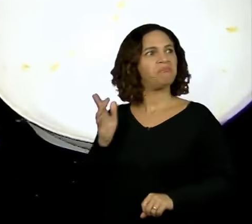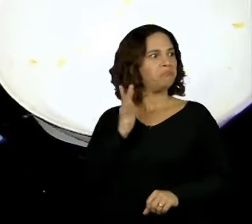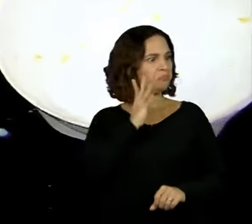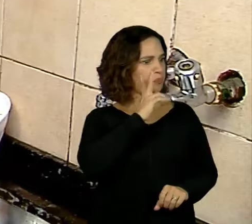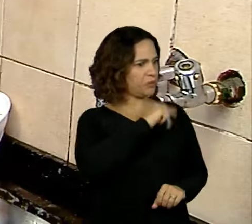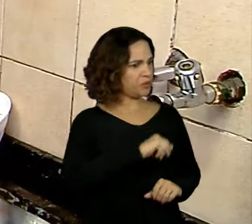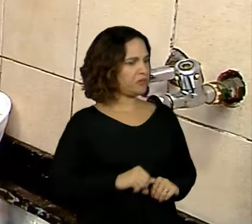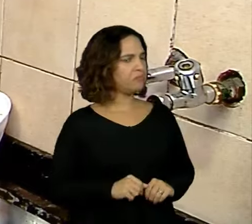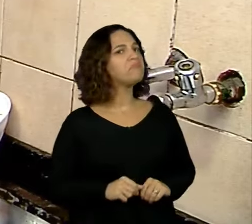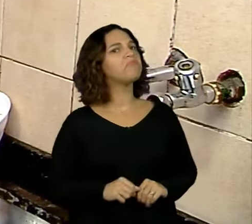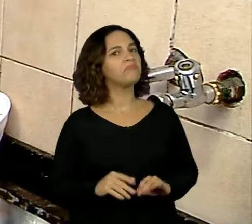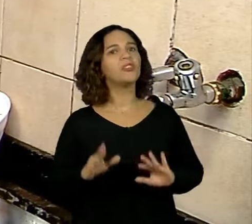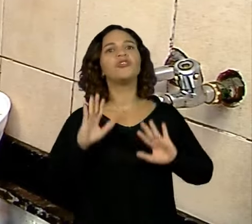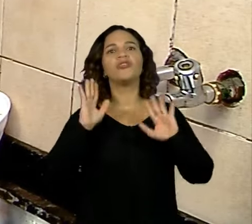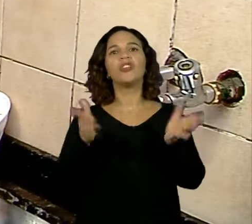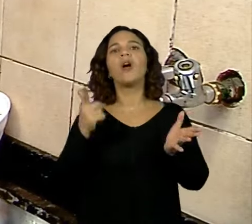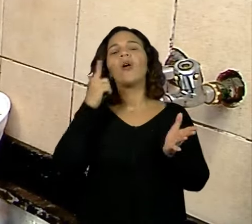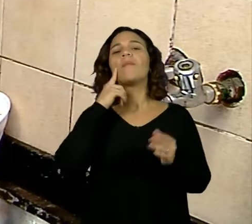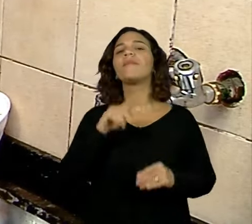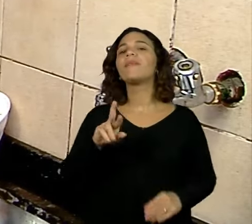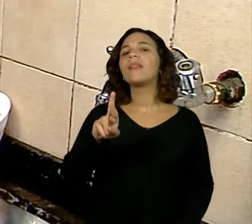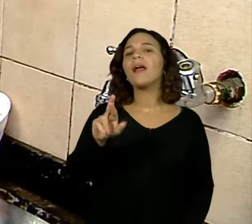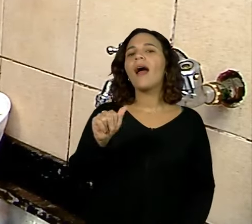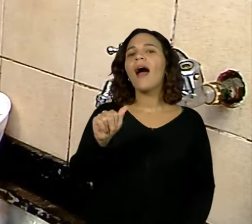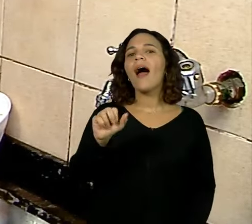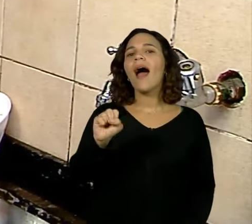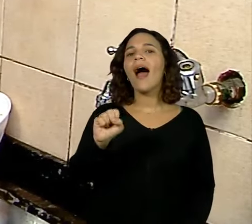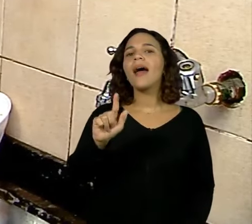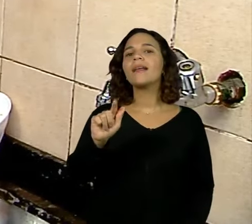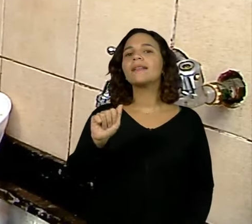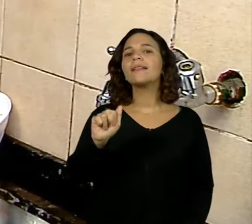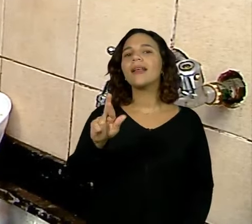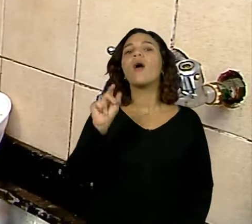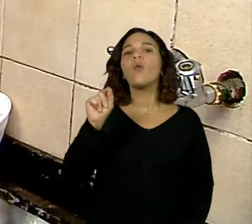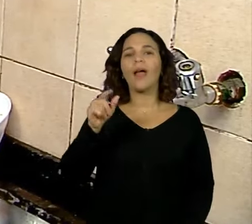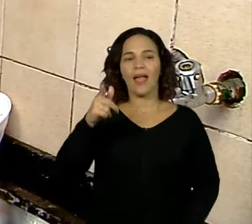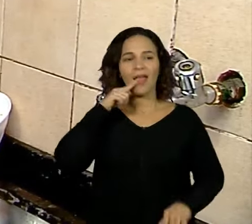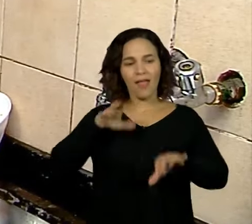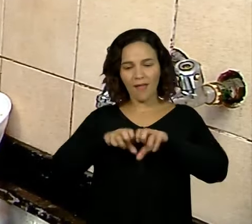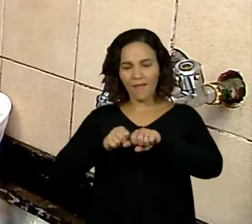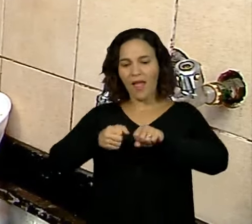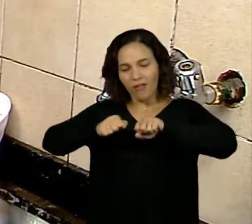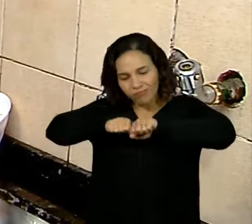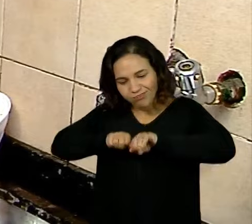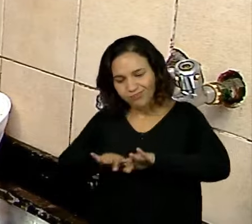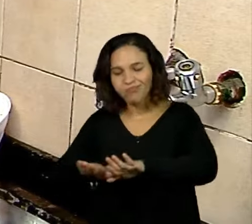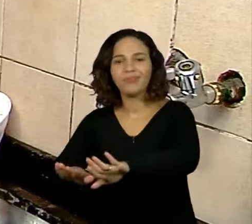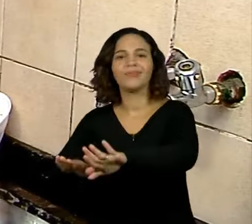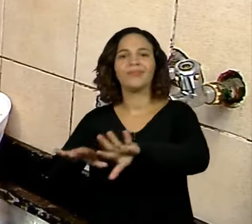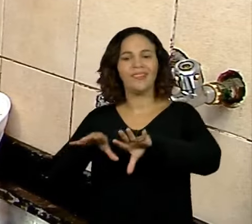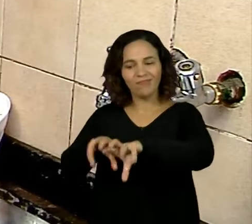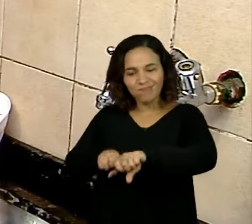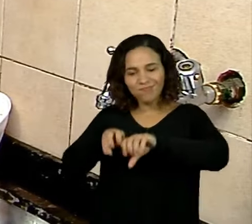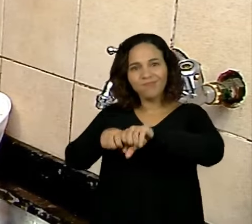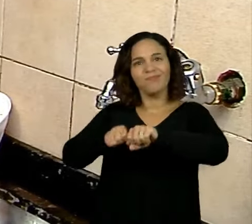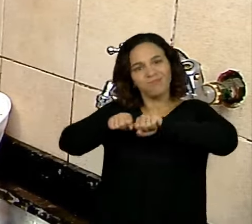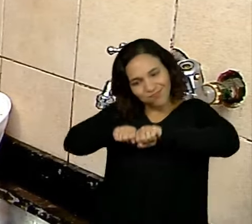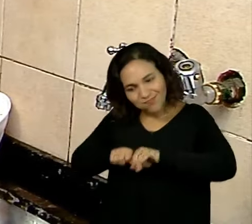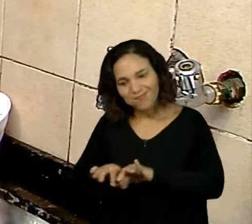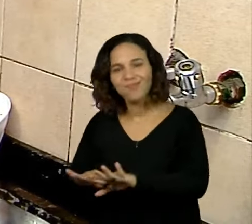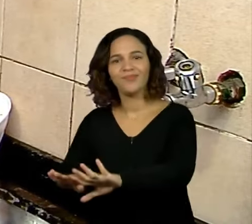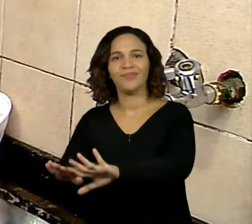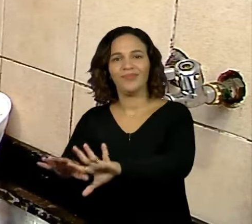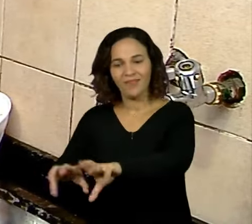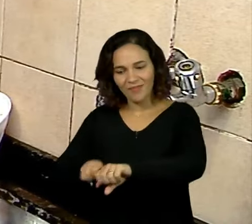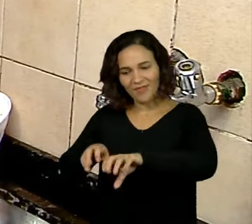Já rasgar se faz assim, ó. Tá. Tem que rasgar a massa, tá? Aí você volta ela e